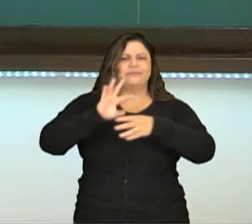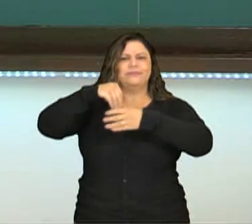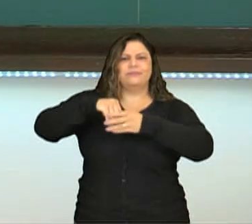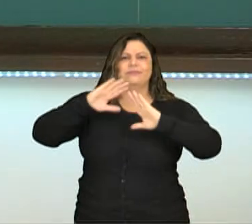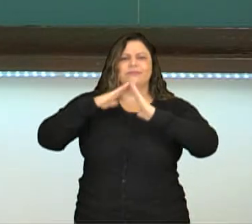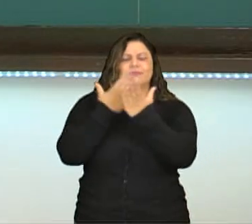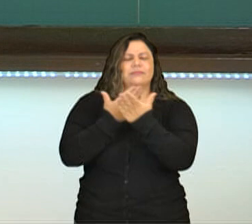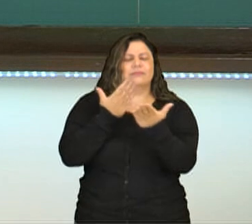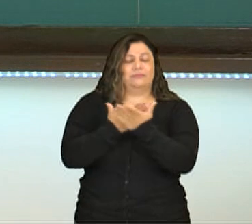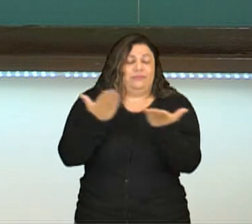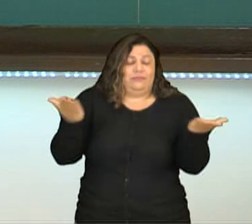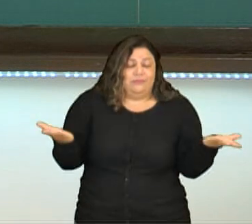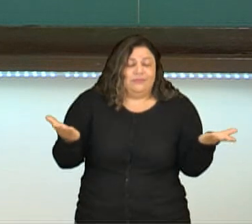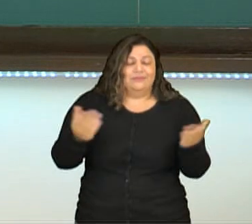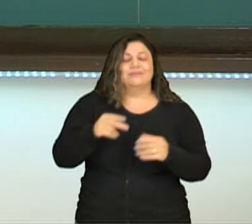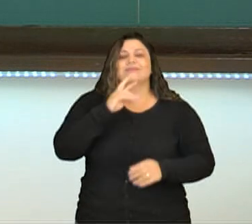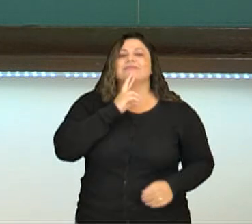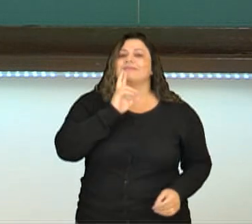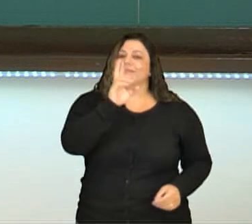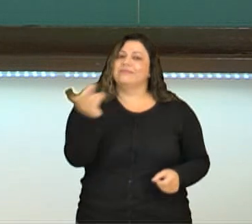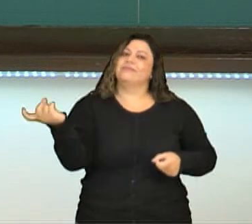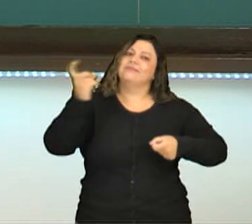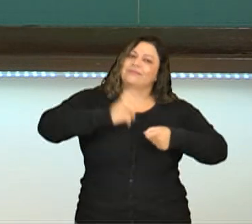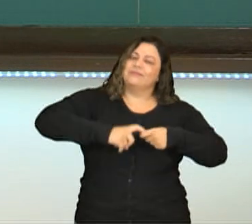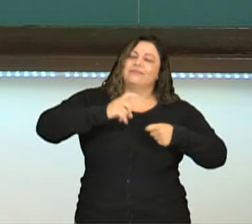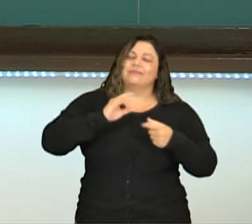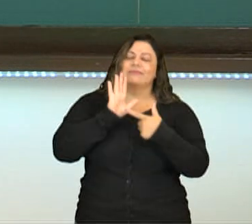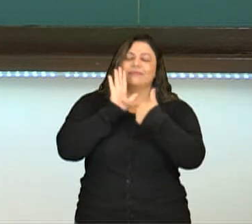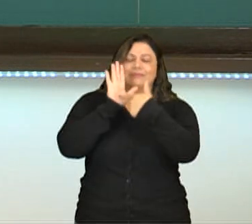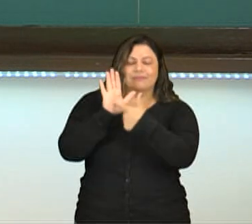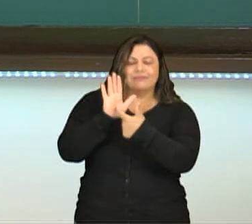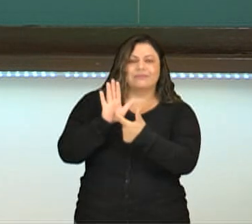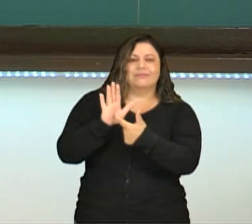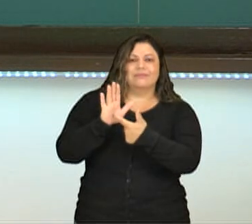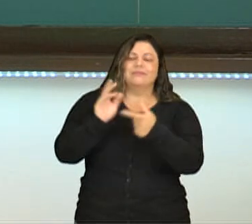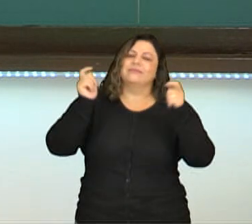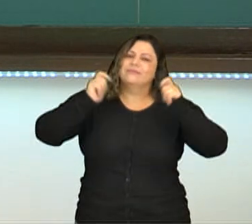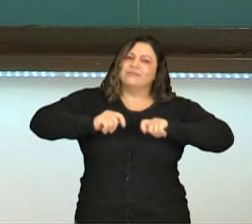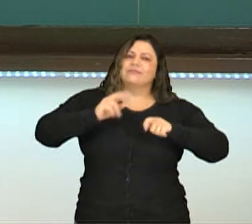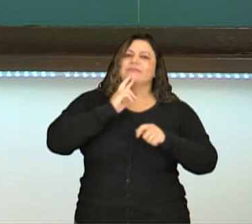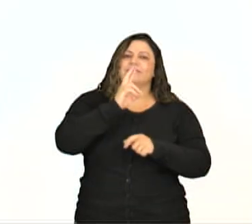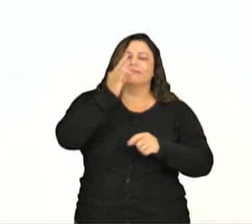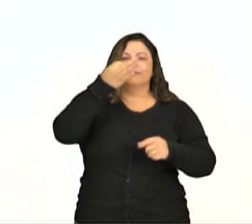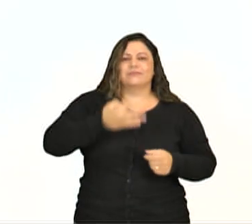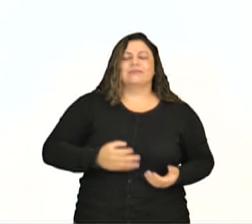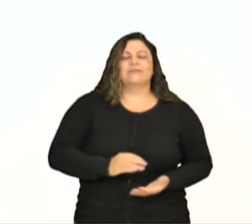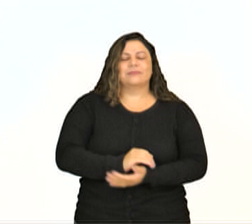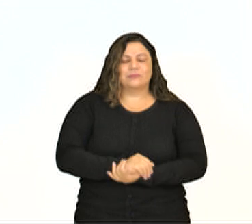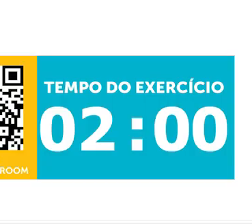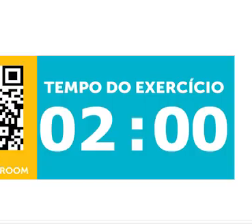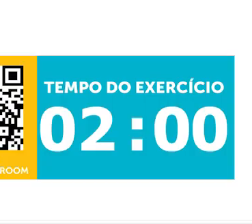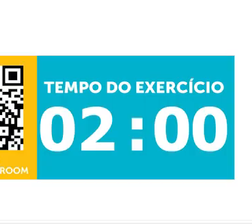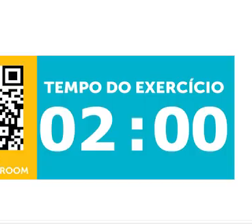Responda essa questão aí, daqui a pouquinho eu volto e te apresento uma possibilidade de resposta correta.